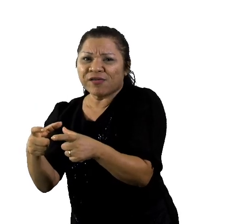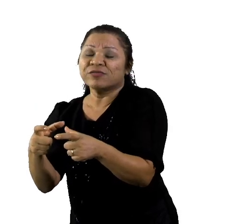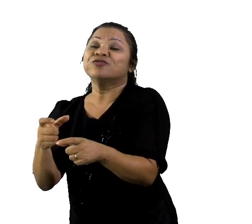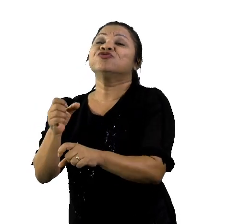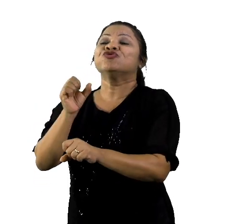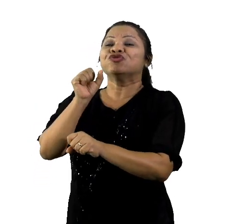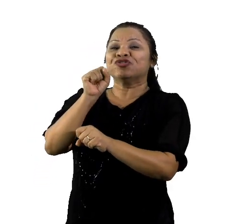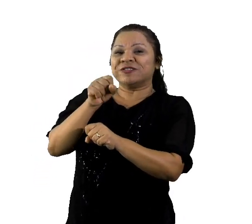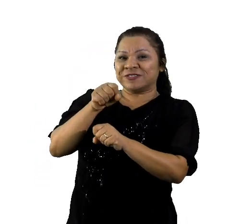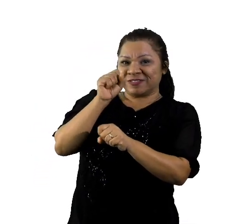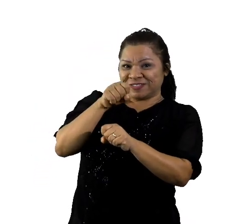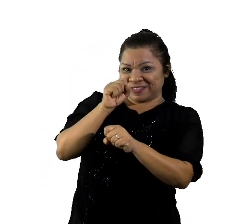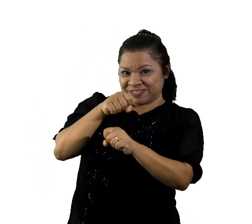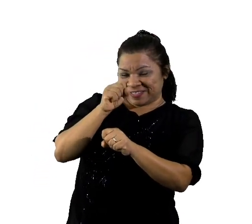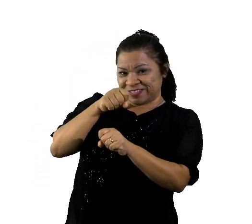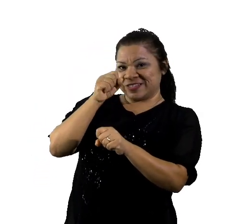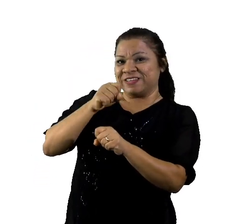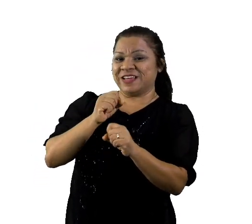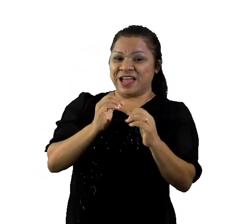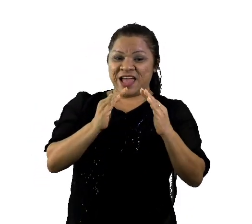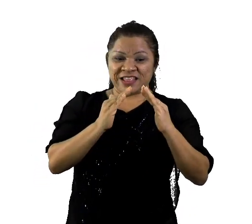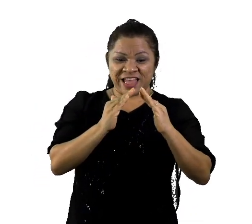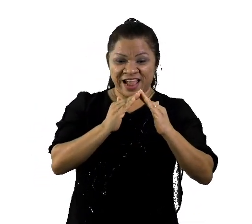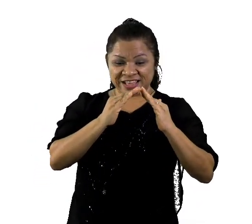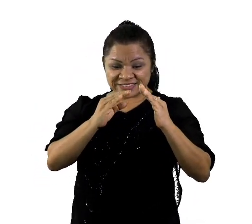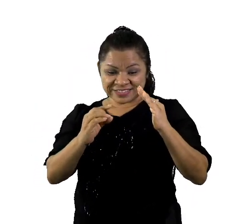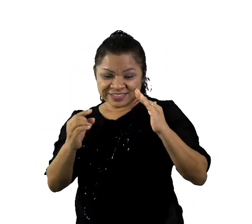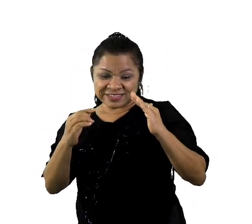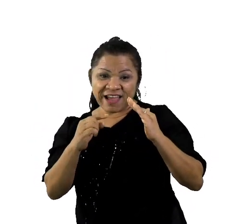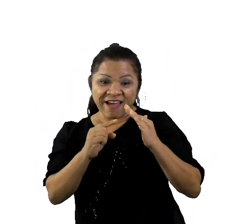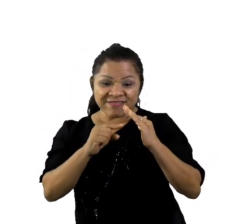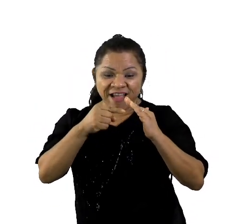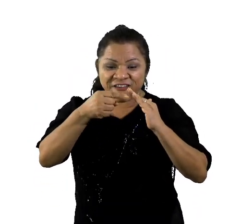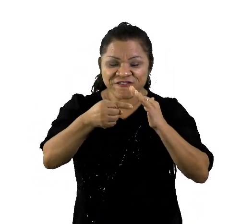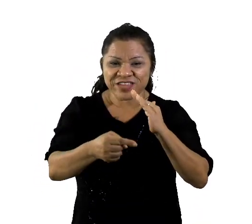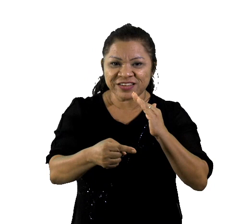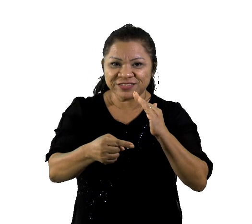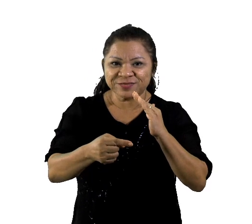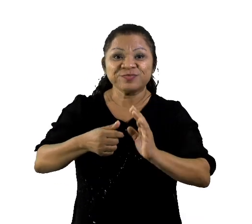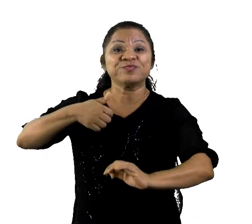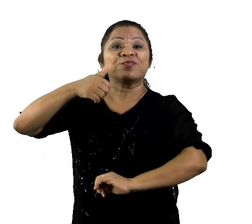Sim, na frente da casinha. E a menina?